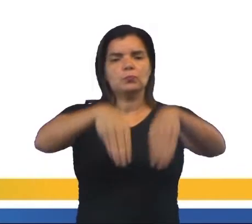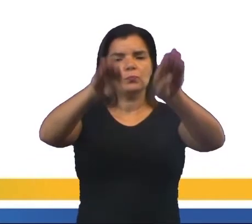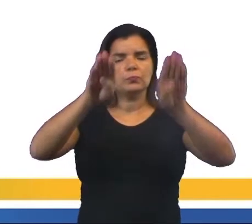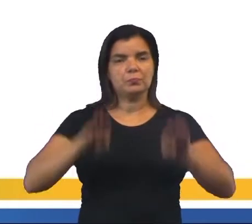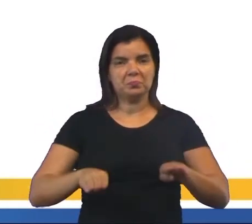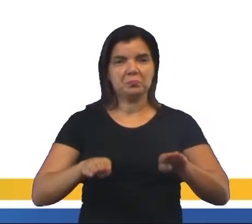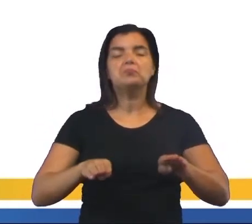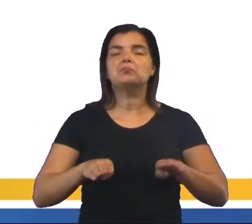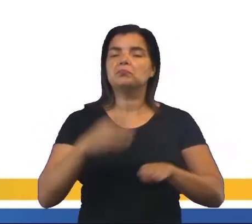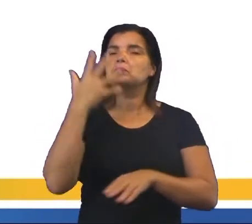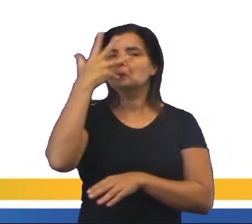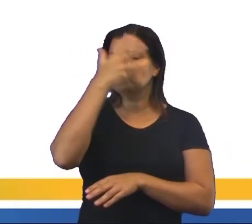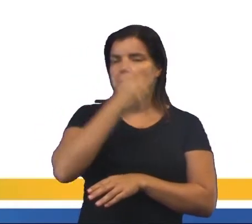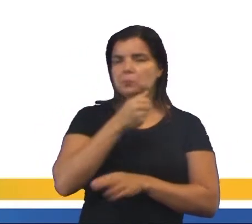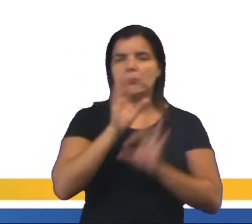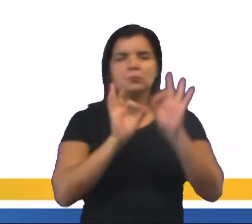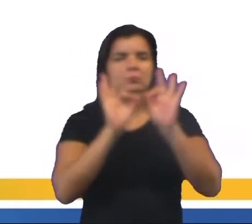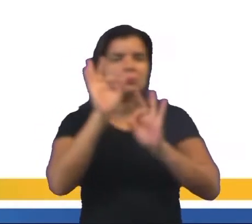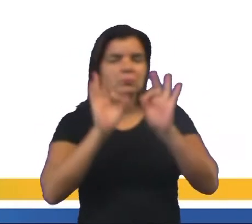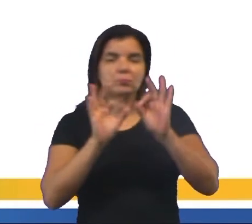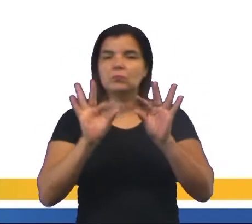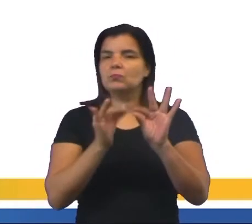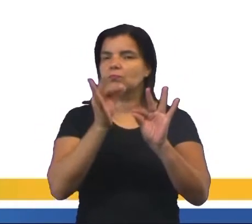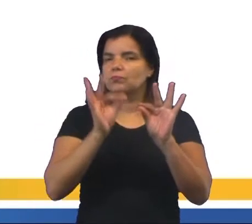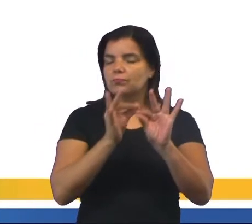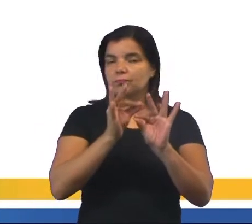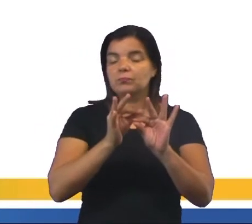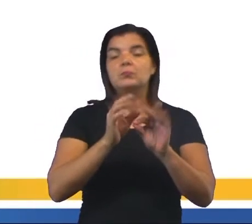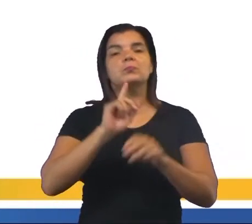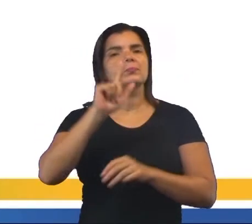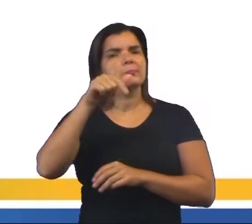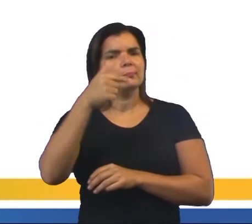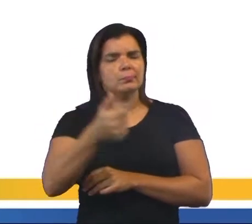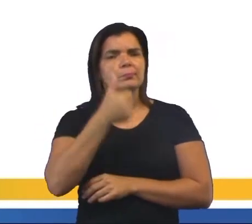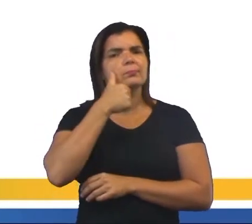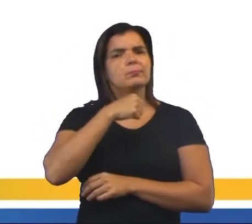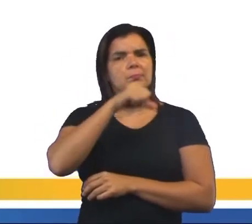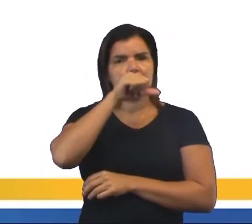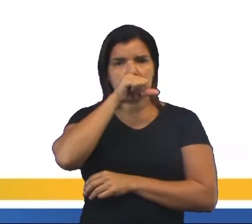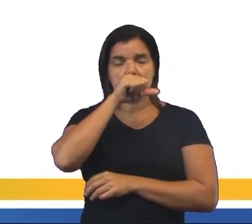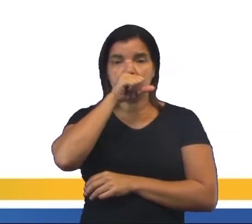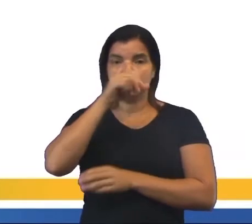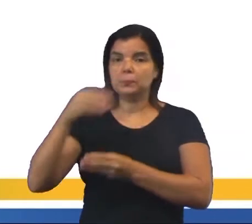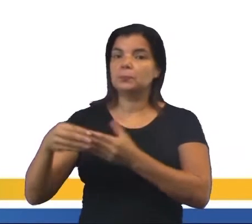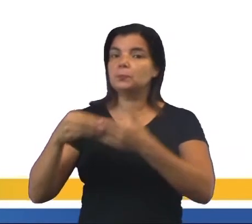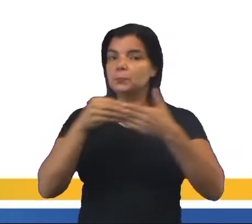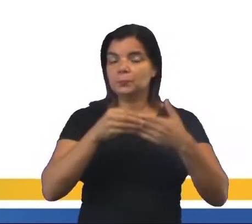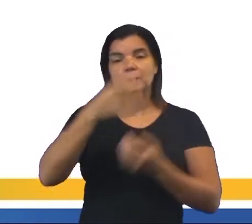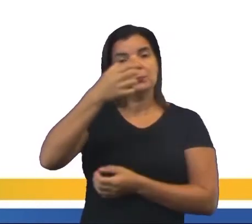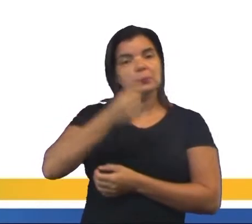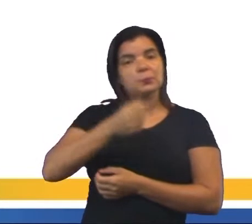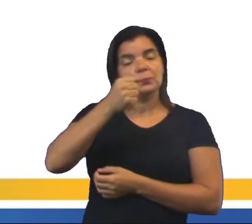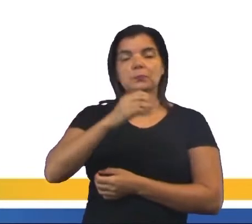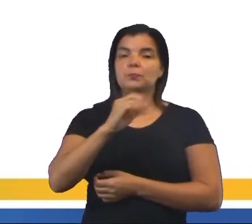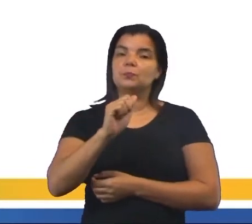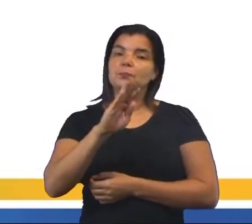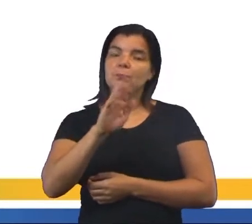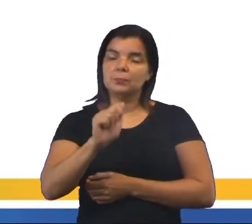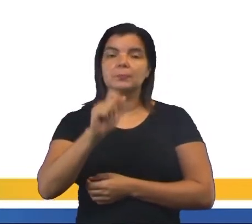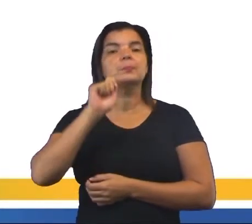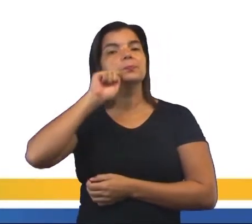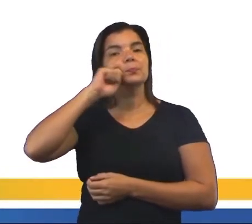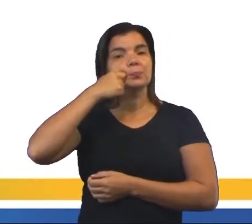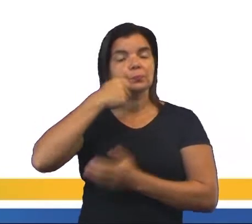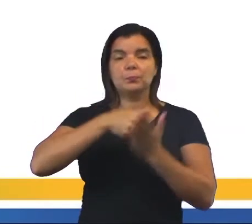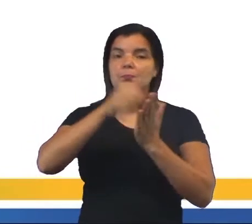bonita, decorada com bordados. Algum tempo depois, minha mãe trouxe leite de cabra fervido, pães e